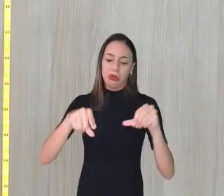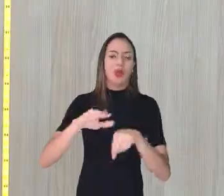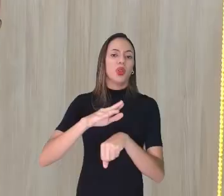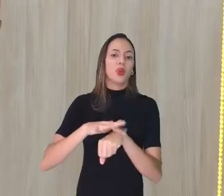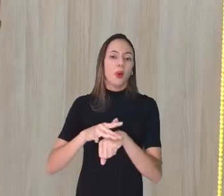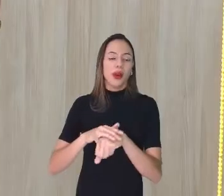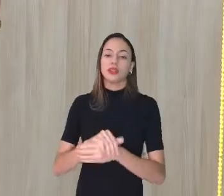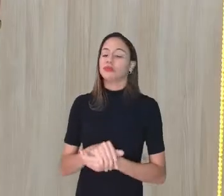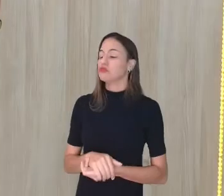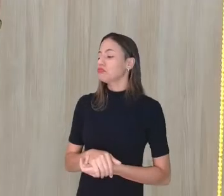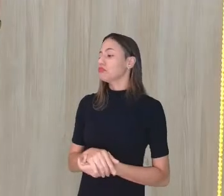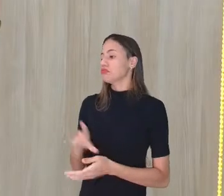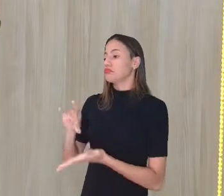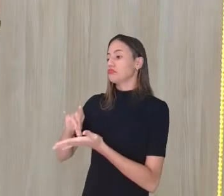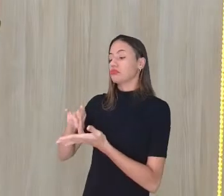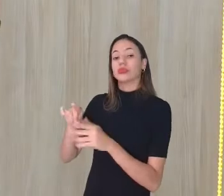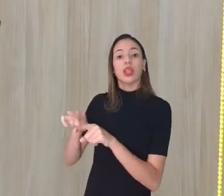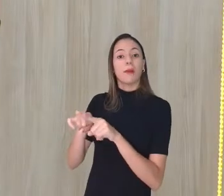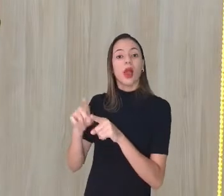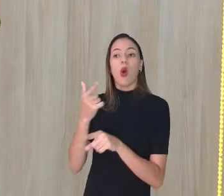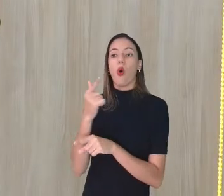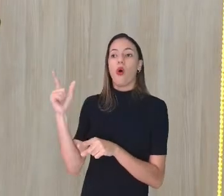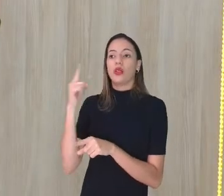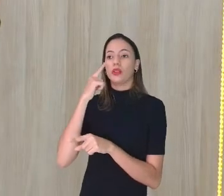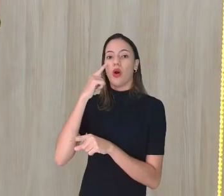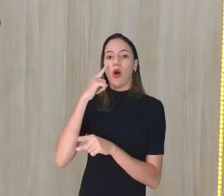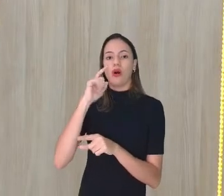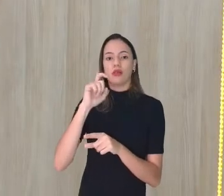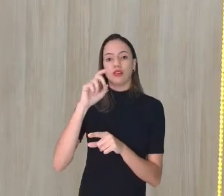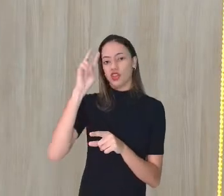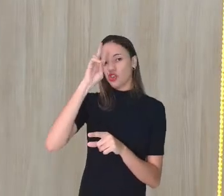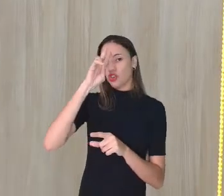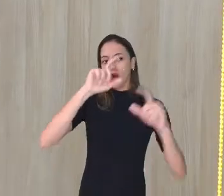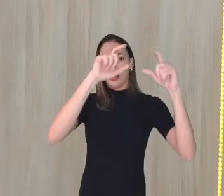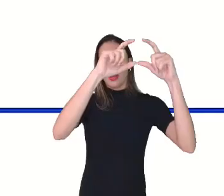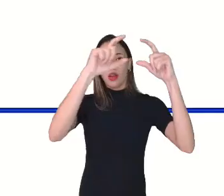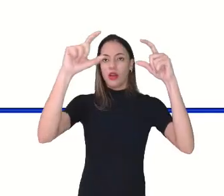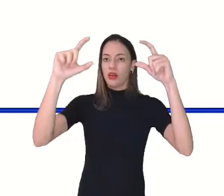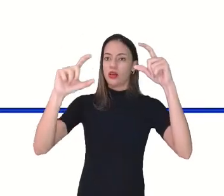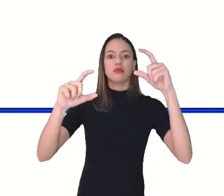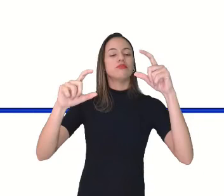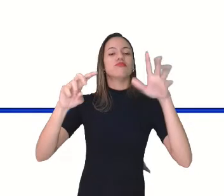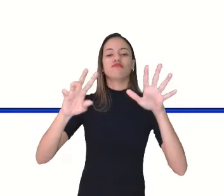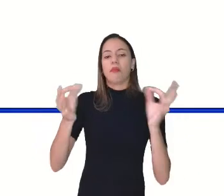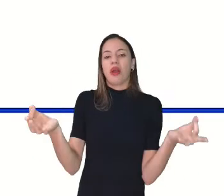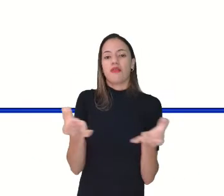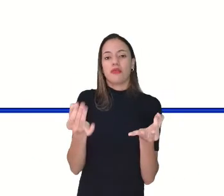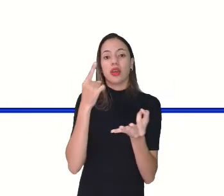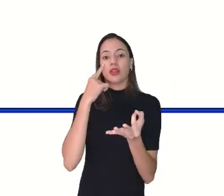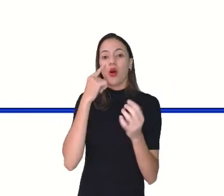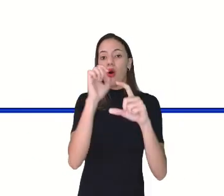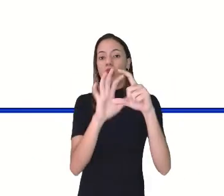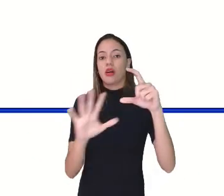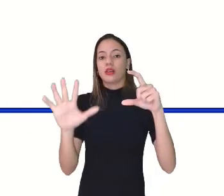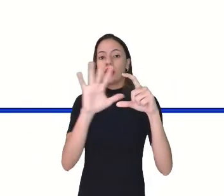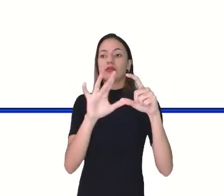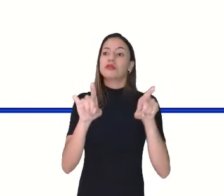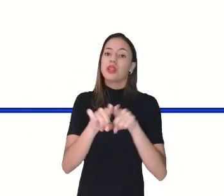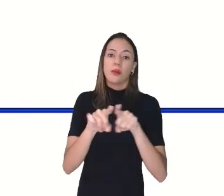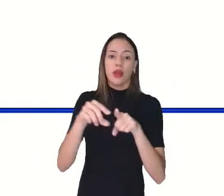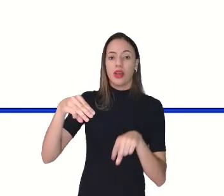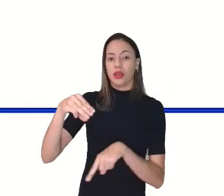que é perfeita também para essa colocação que a professora Vanessa acabou de colocar, é essa charge aí, ó, também de